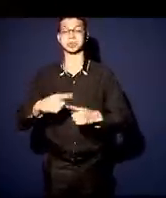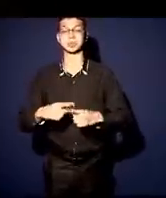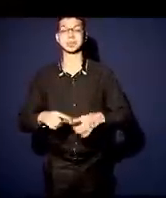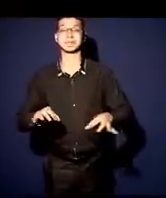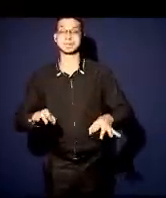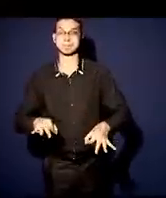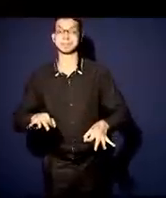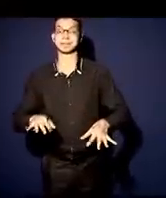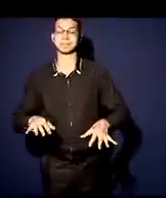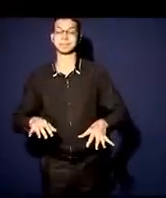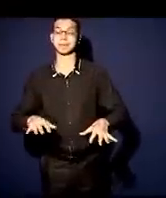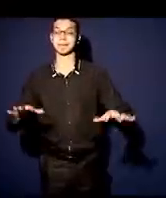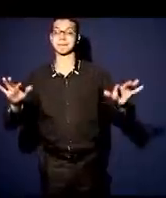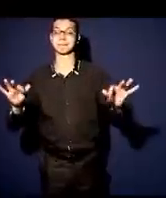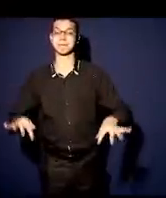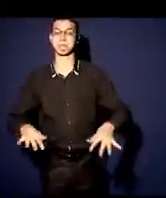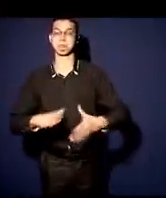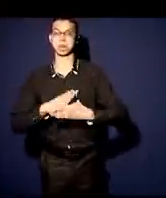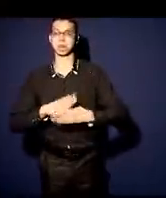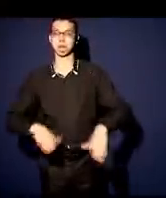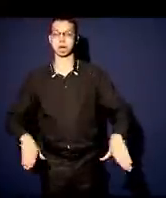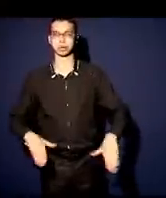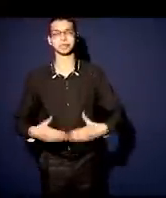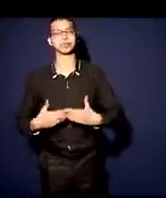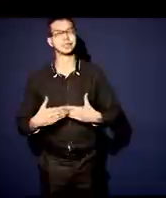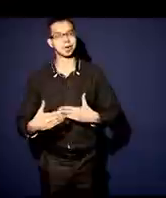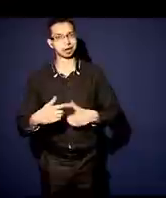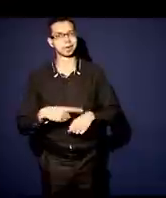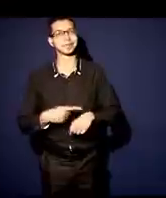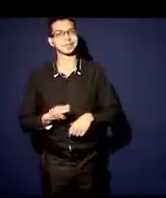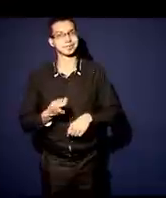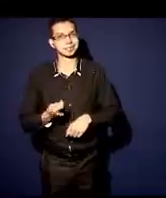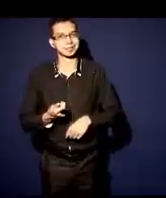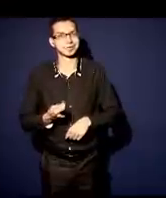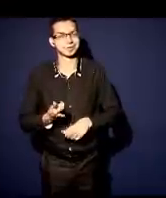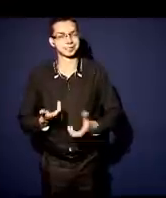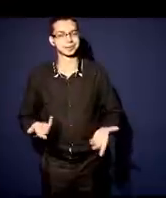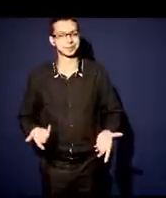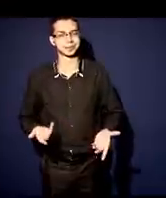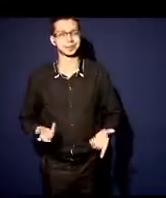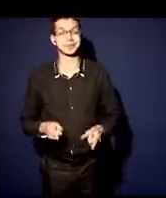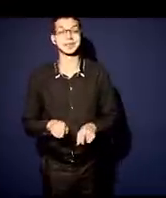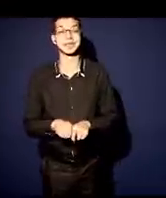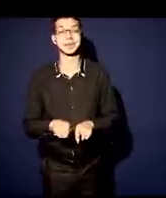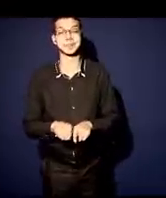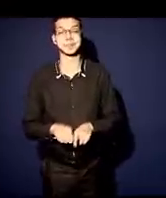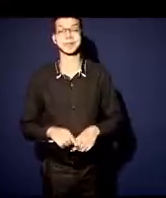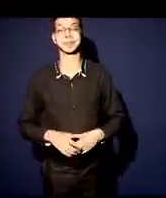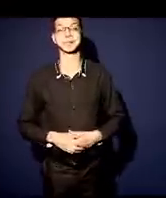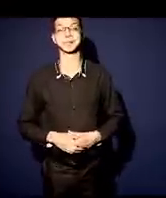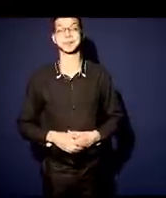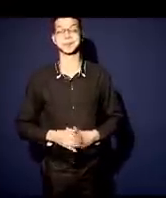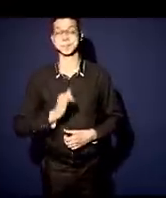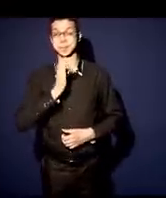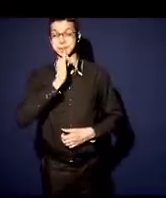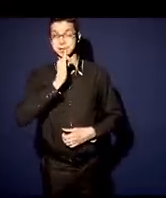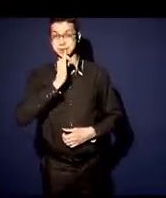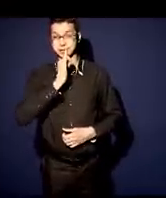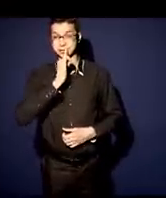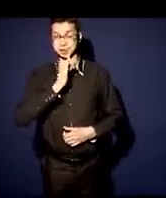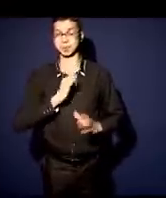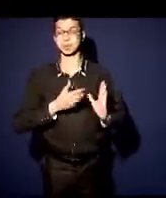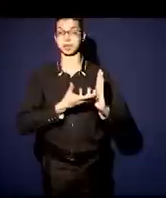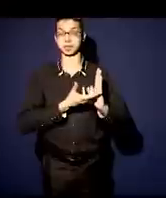estar mais próximo. E, por outro lado, tem um excesso de liquidez no mundo. Se essa liquidez não for retirada, e eu